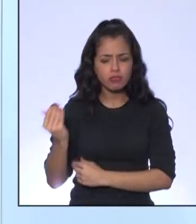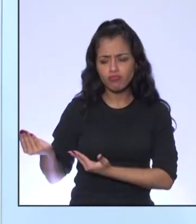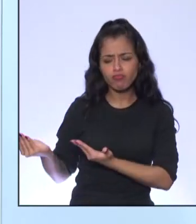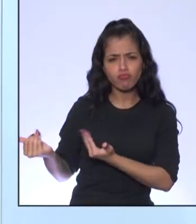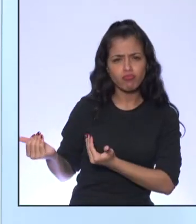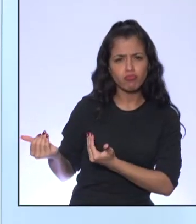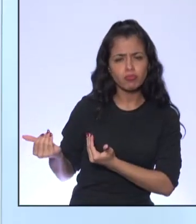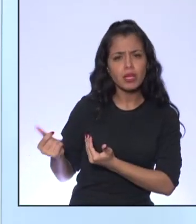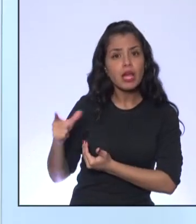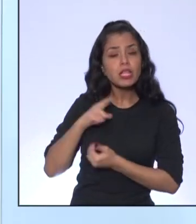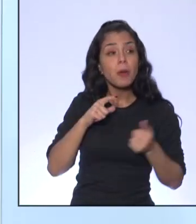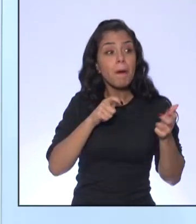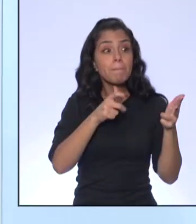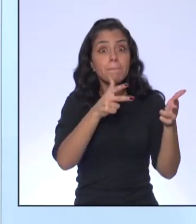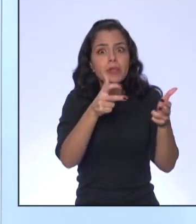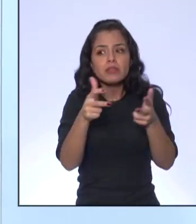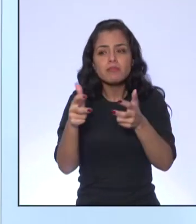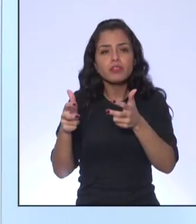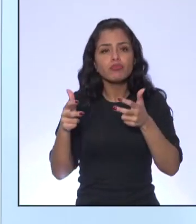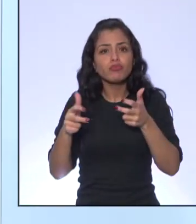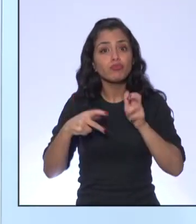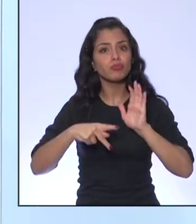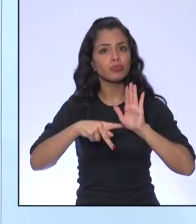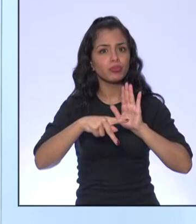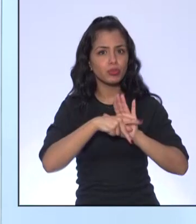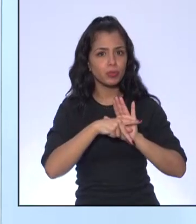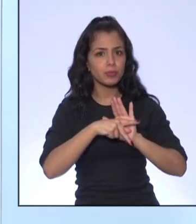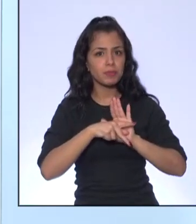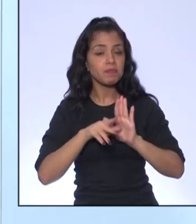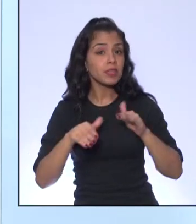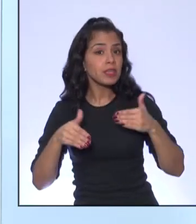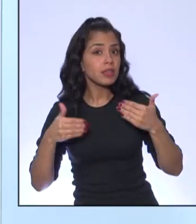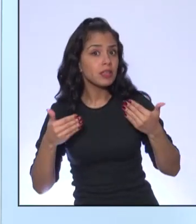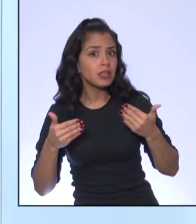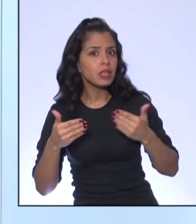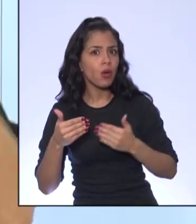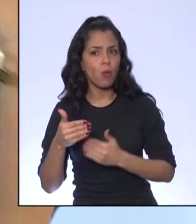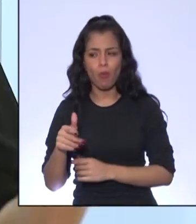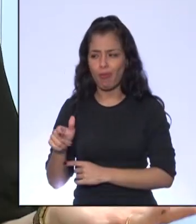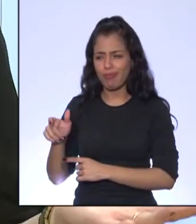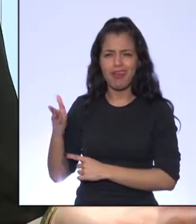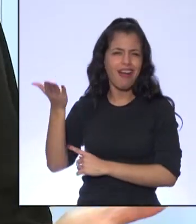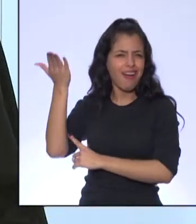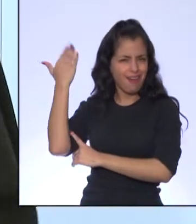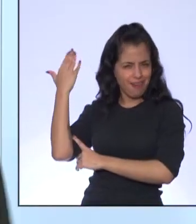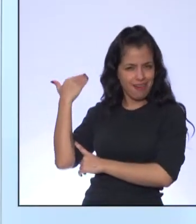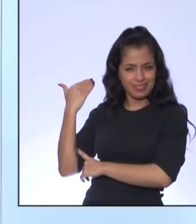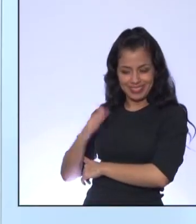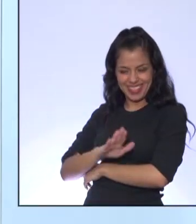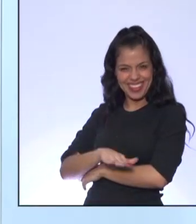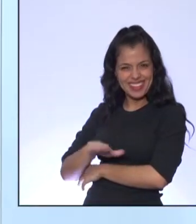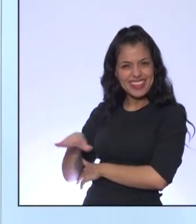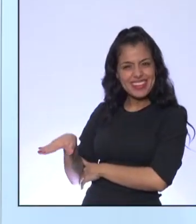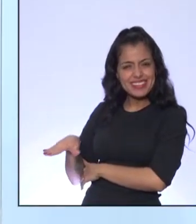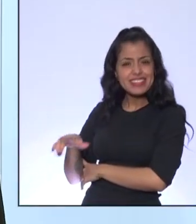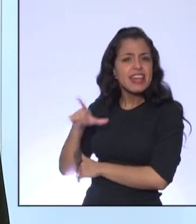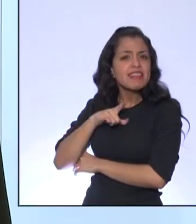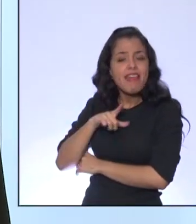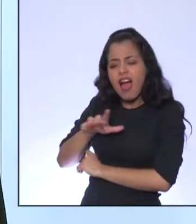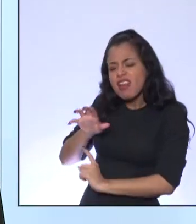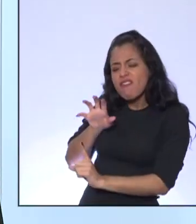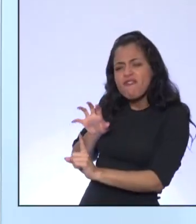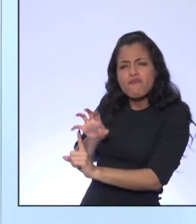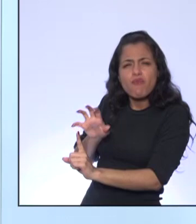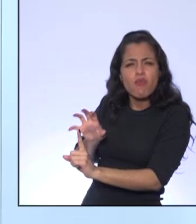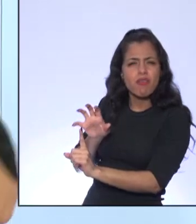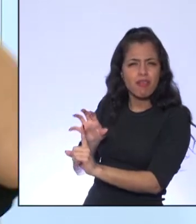com o seu próprio olhar. Até então, o adolescente, enquanto criança, ele era muito